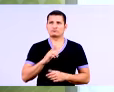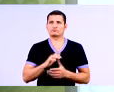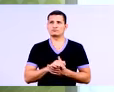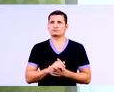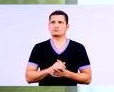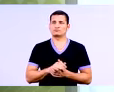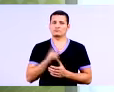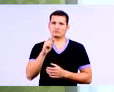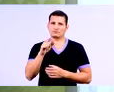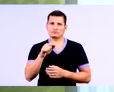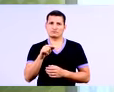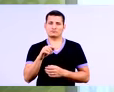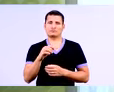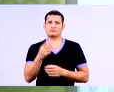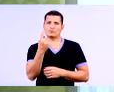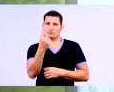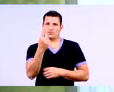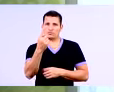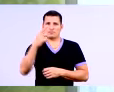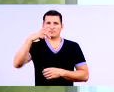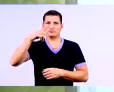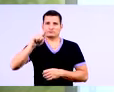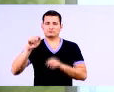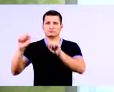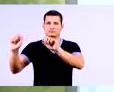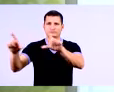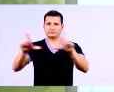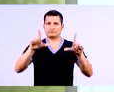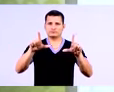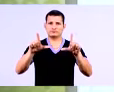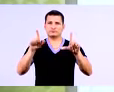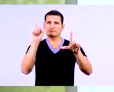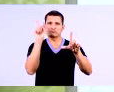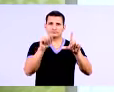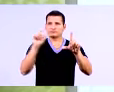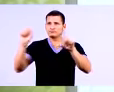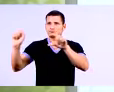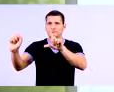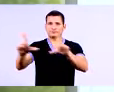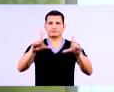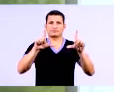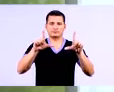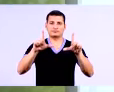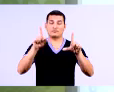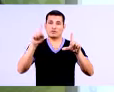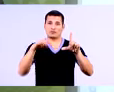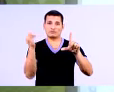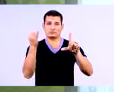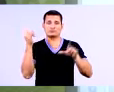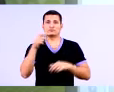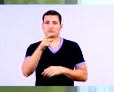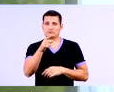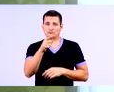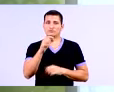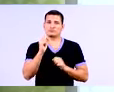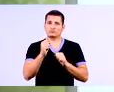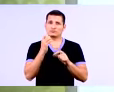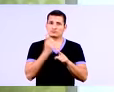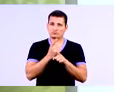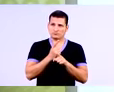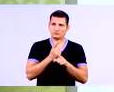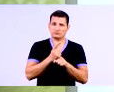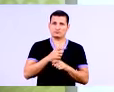a ligação entre uma página e outra. É importante ressaltar que vocês podem encontrar isso como o nome